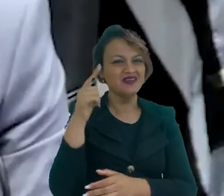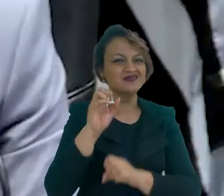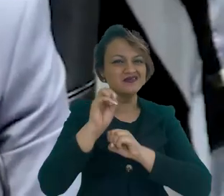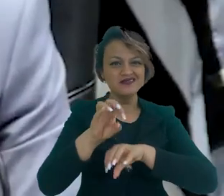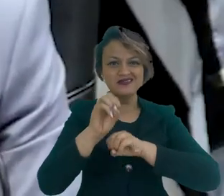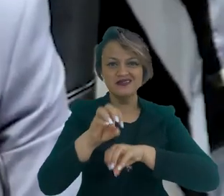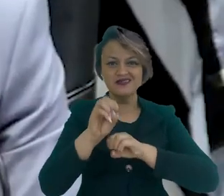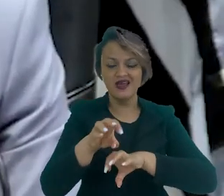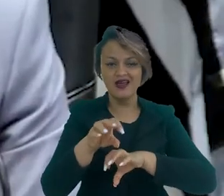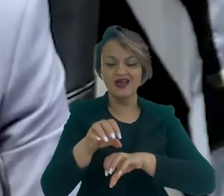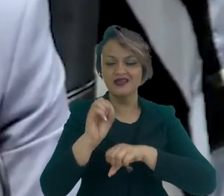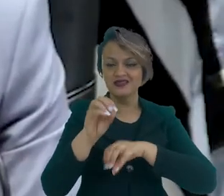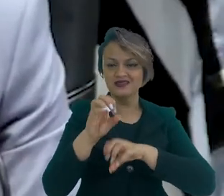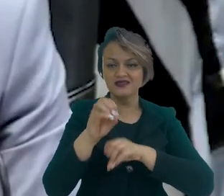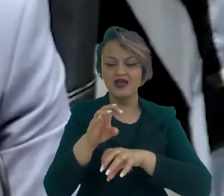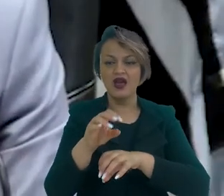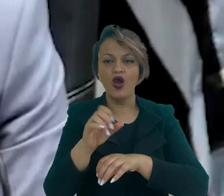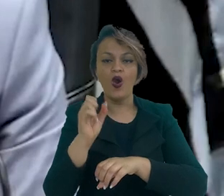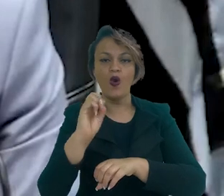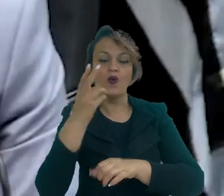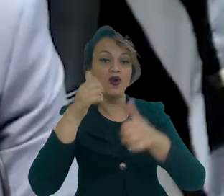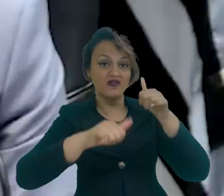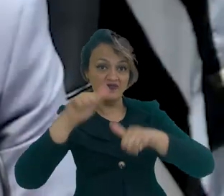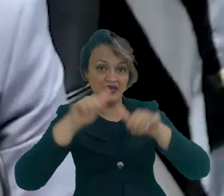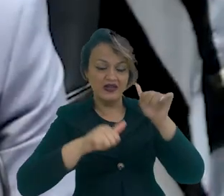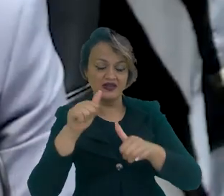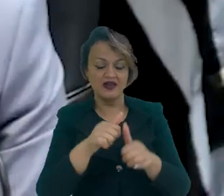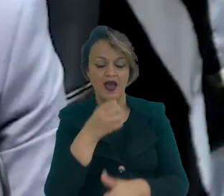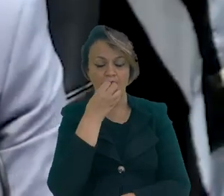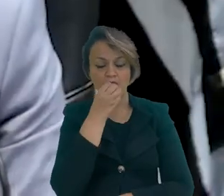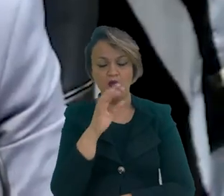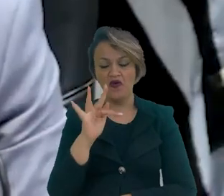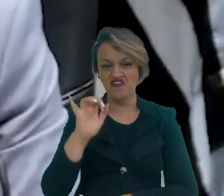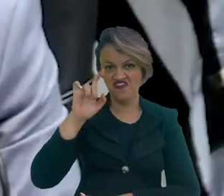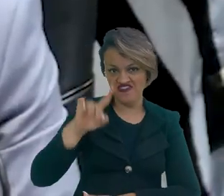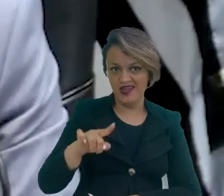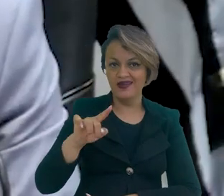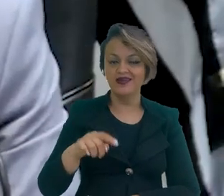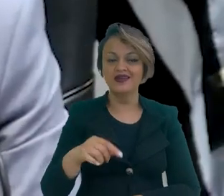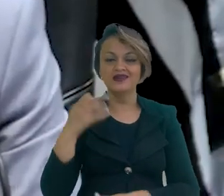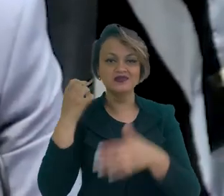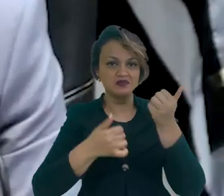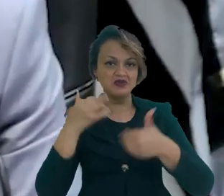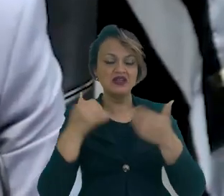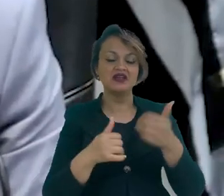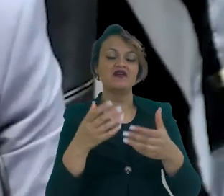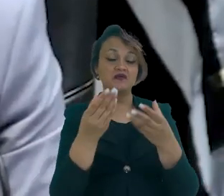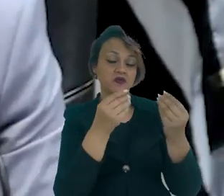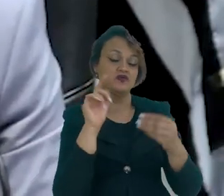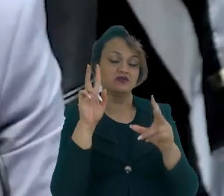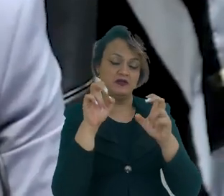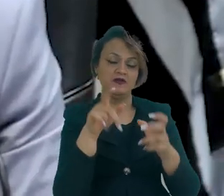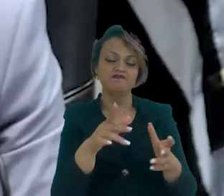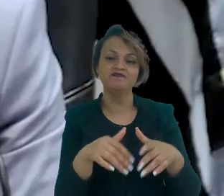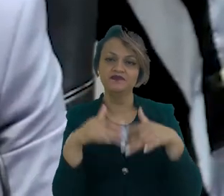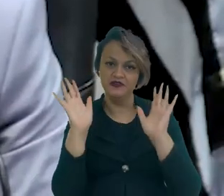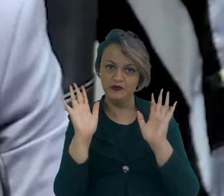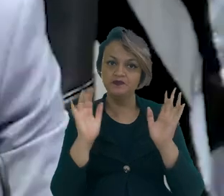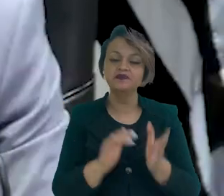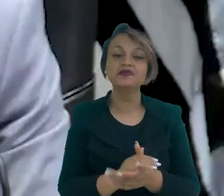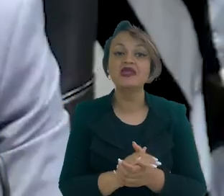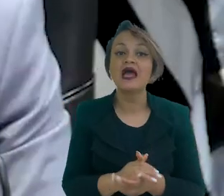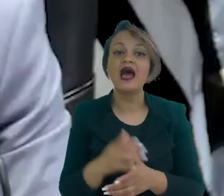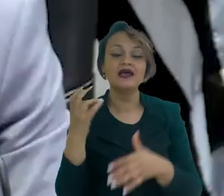realmente apoiavam imagina dar aulas nesse tempo ou Julgar a boa fé objetiva foi muito utilizado